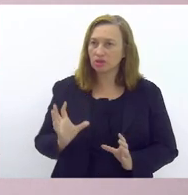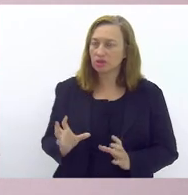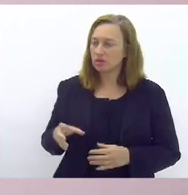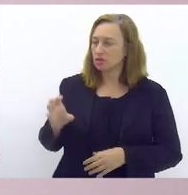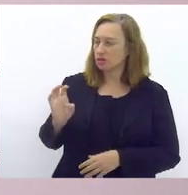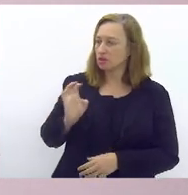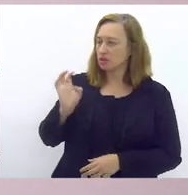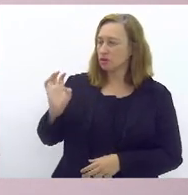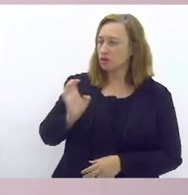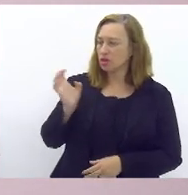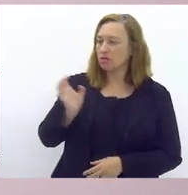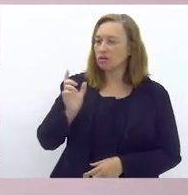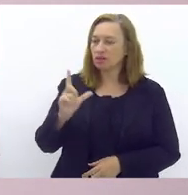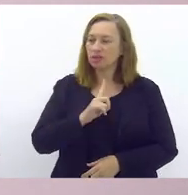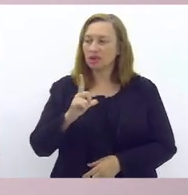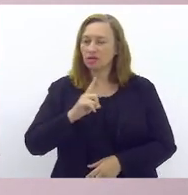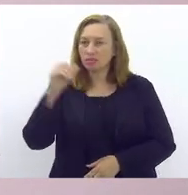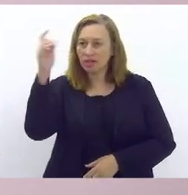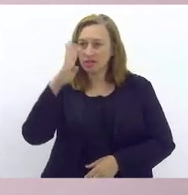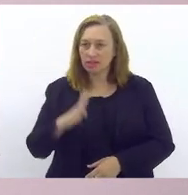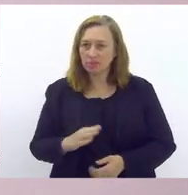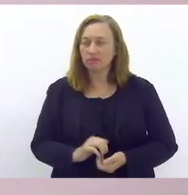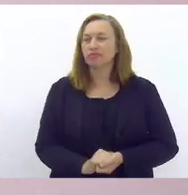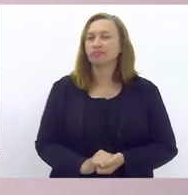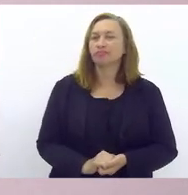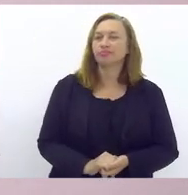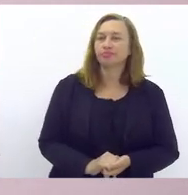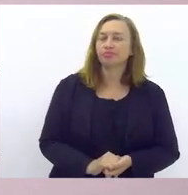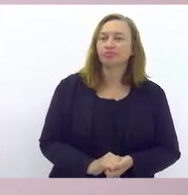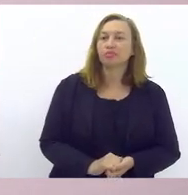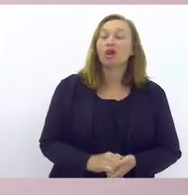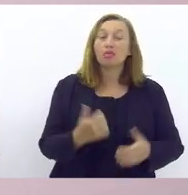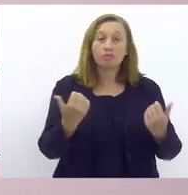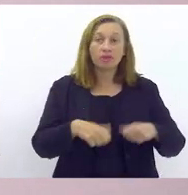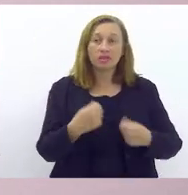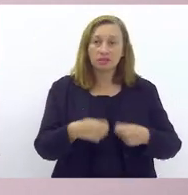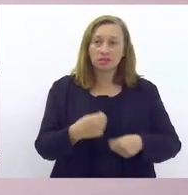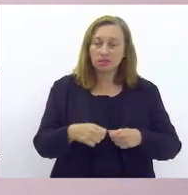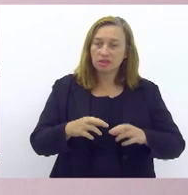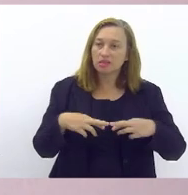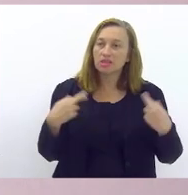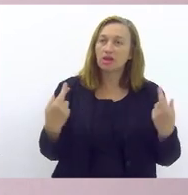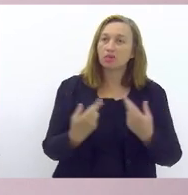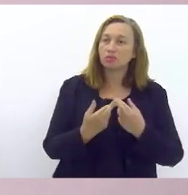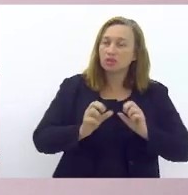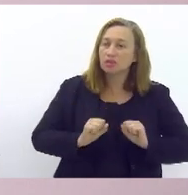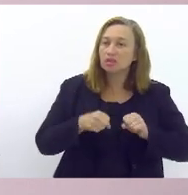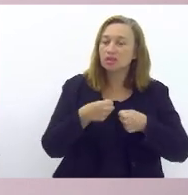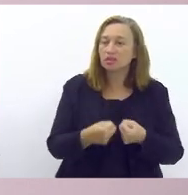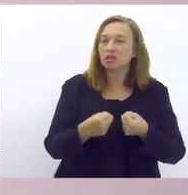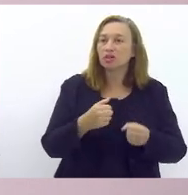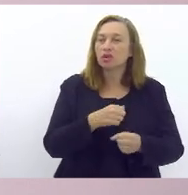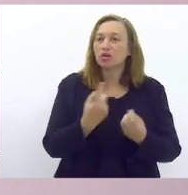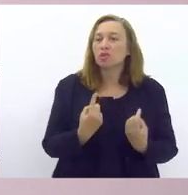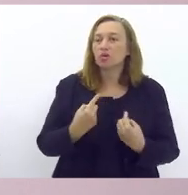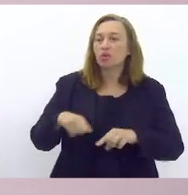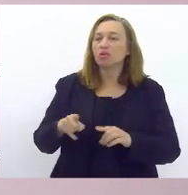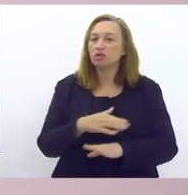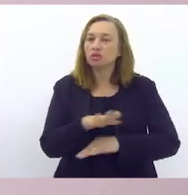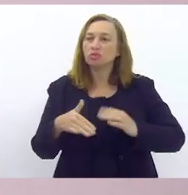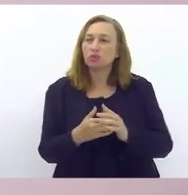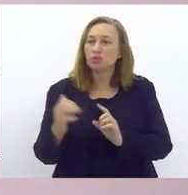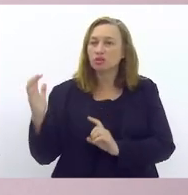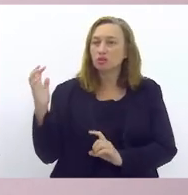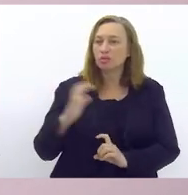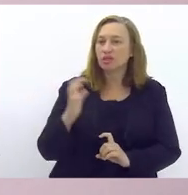existe no Brasil. Então, hoje, a gente precisa se unir e se levantar contra toda essa opressão que a